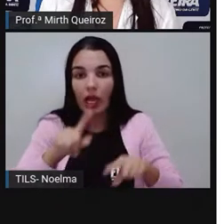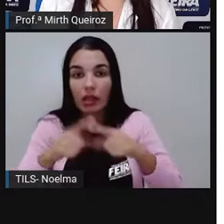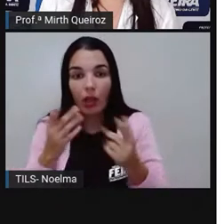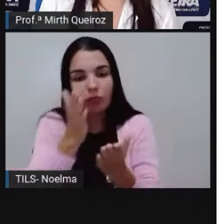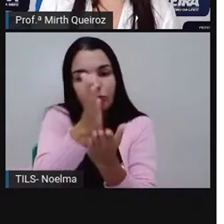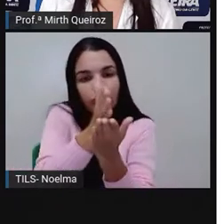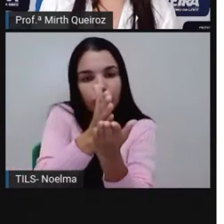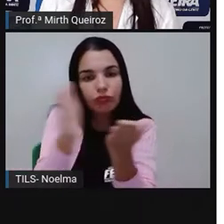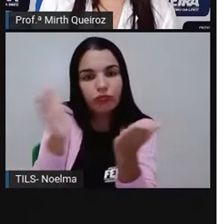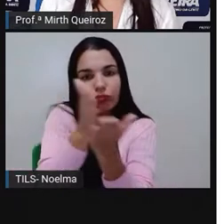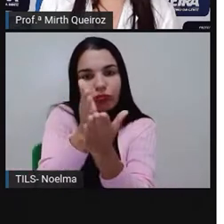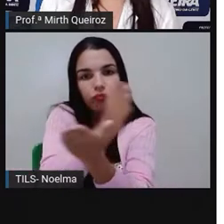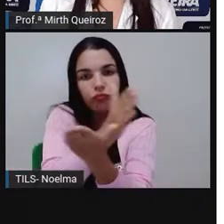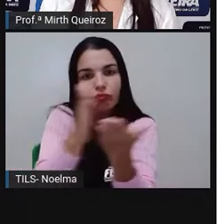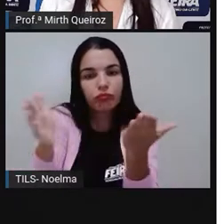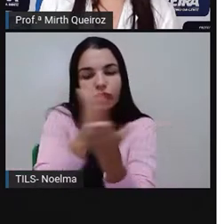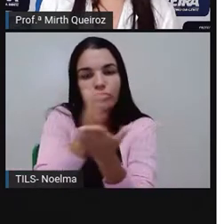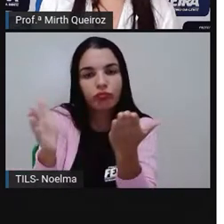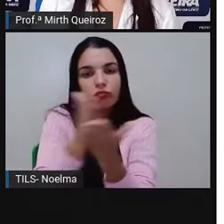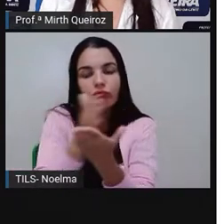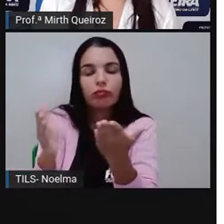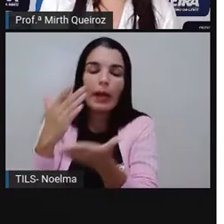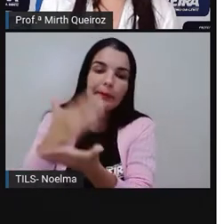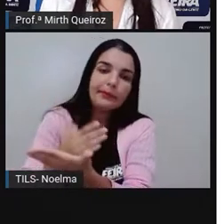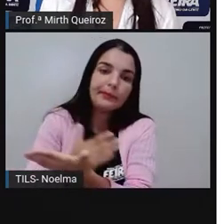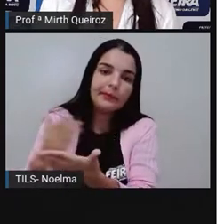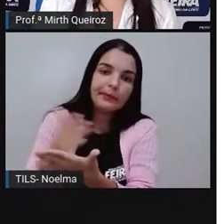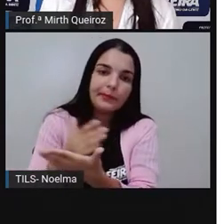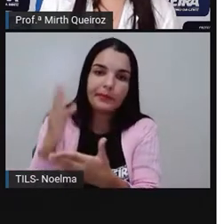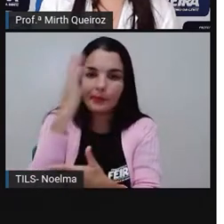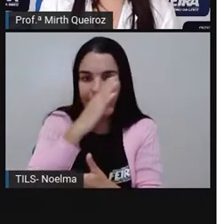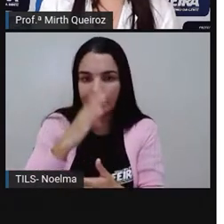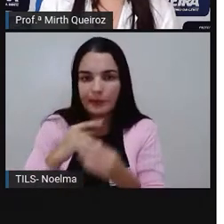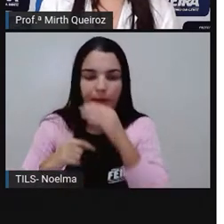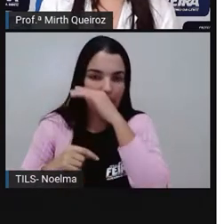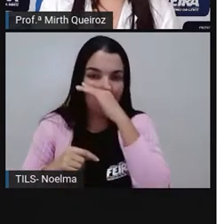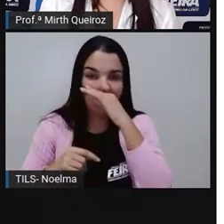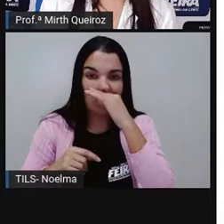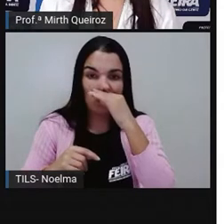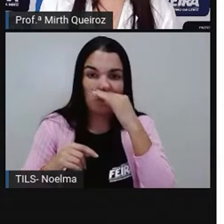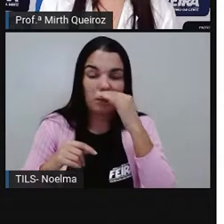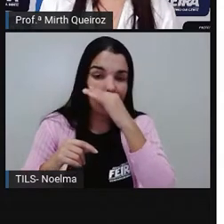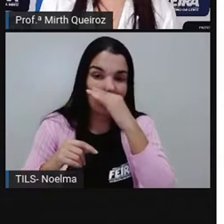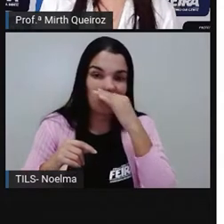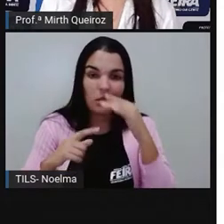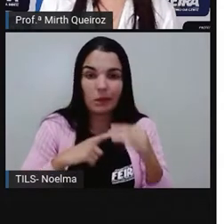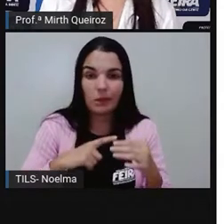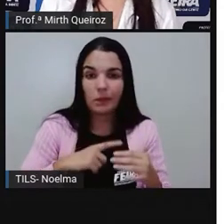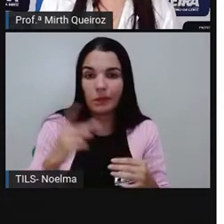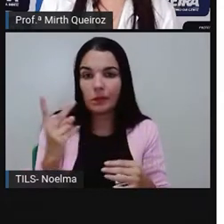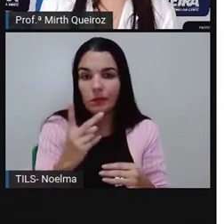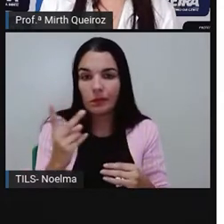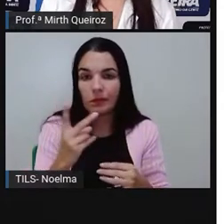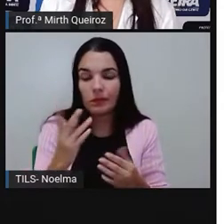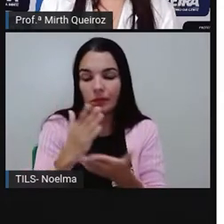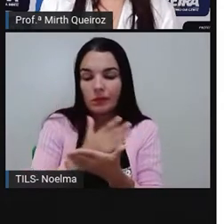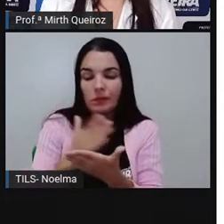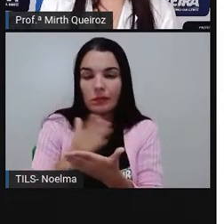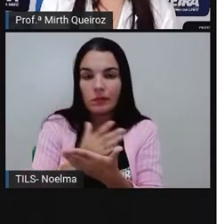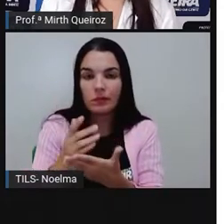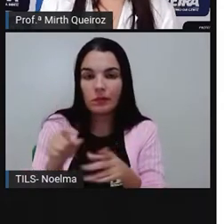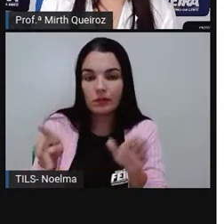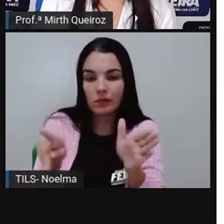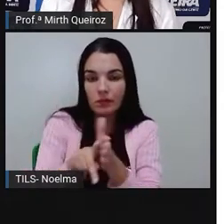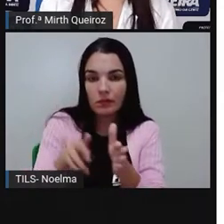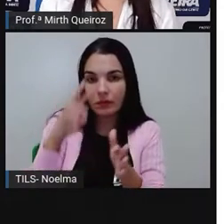Brasil em 15 capitanias hereditárias. Nessas capitanias tinham os donatários, né? Que eram as pessoas responsáveis